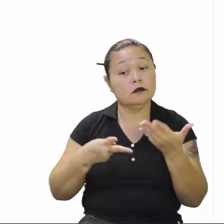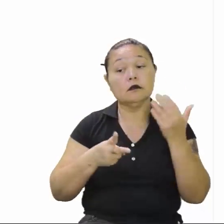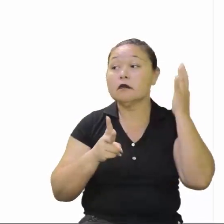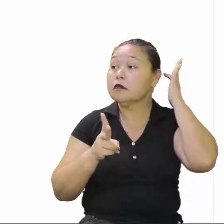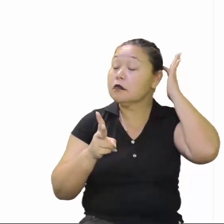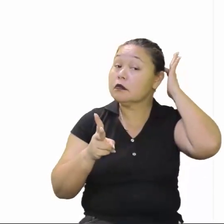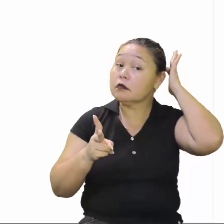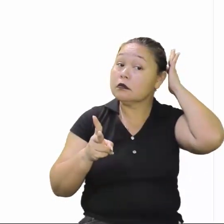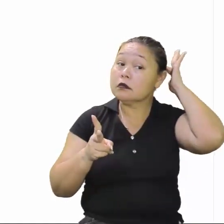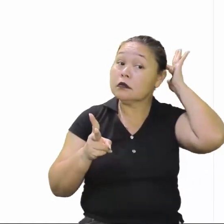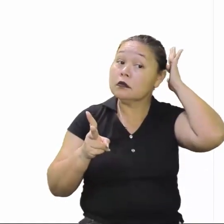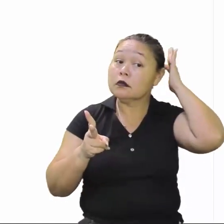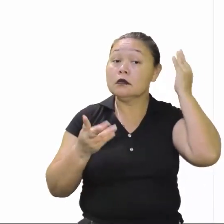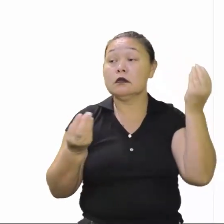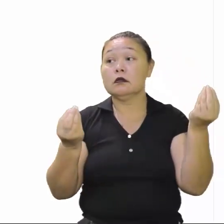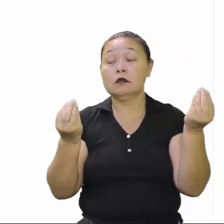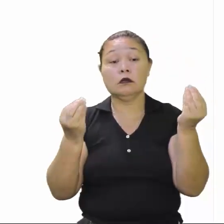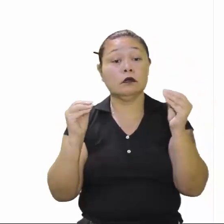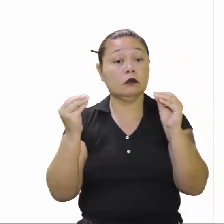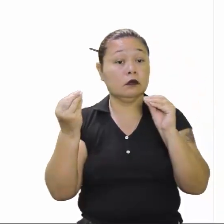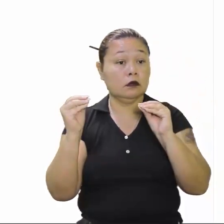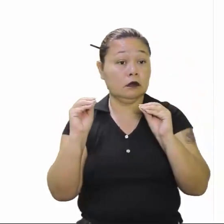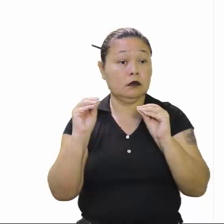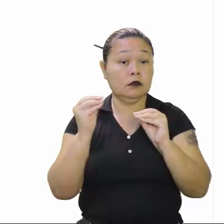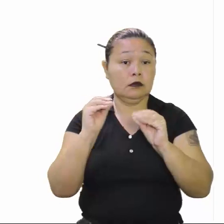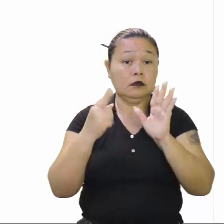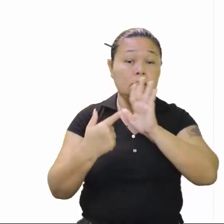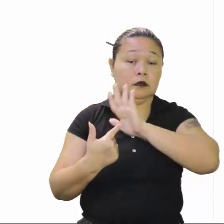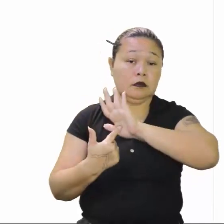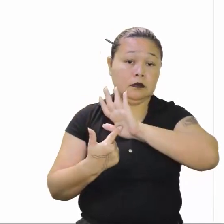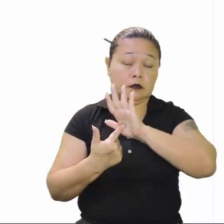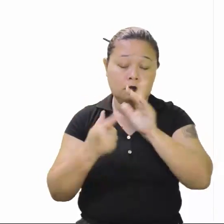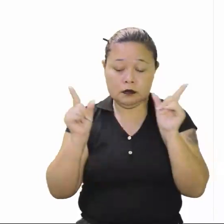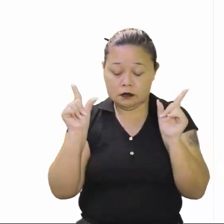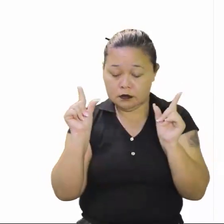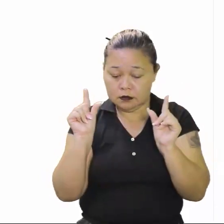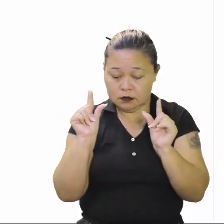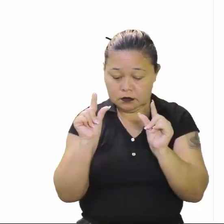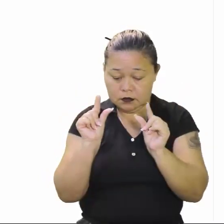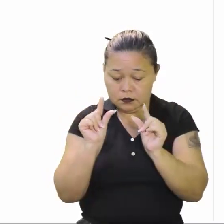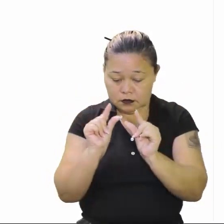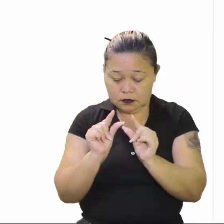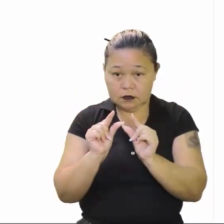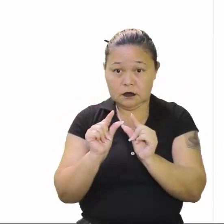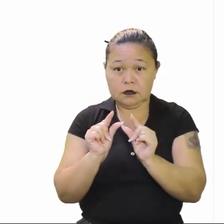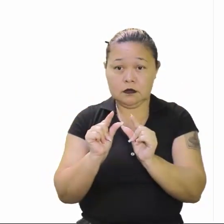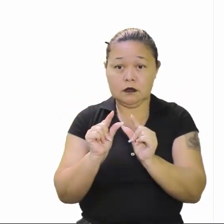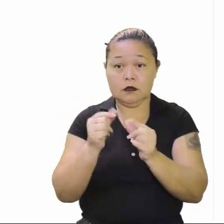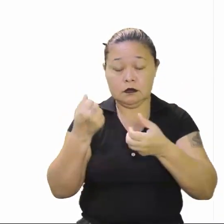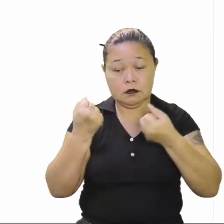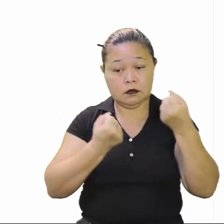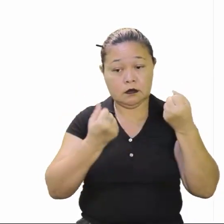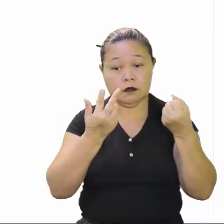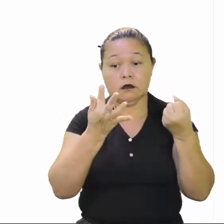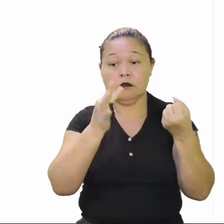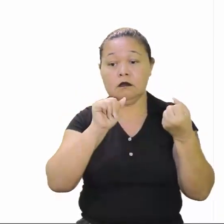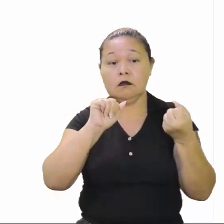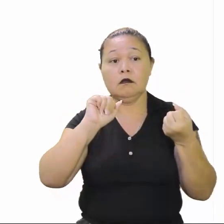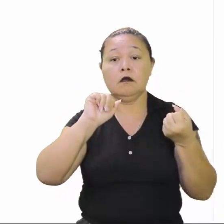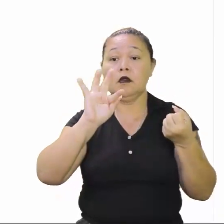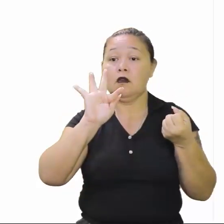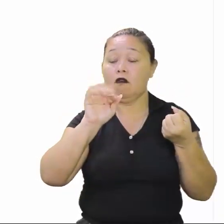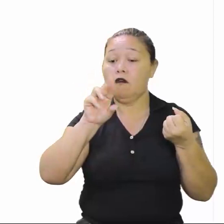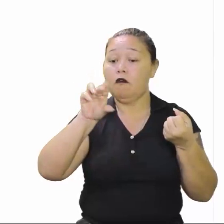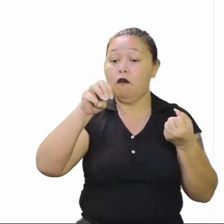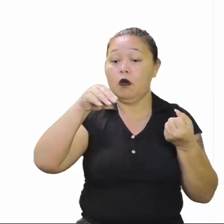continuidade, a escultura apresentada é uma miniatura de um carro de Fórmula